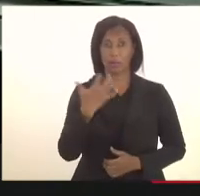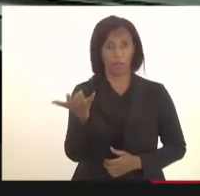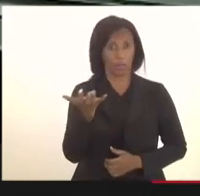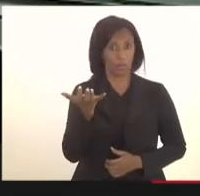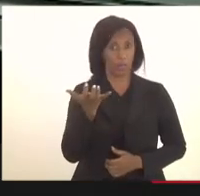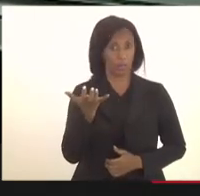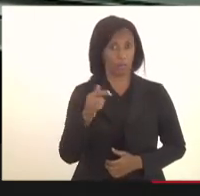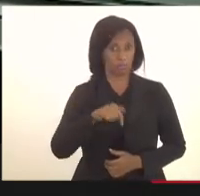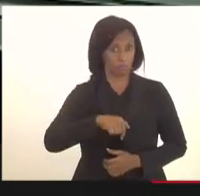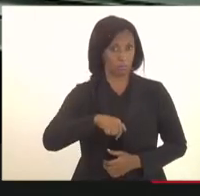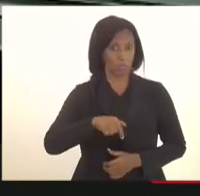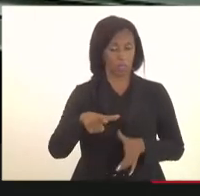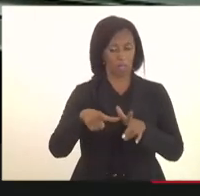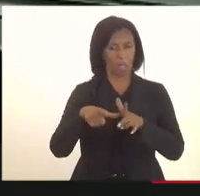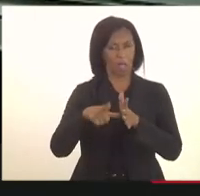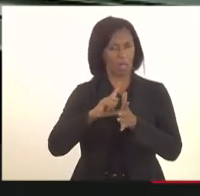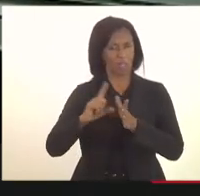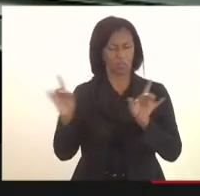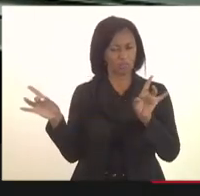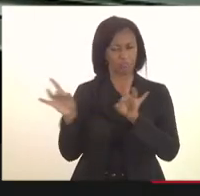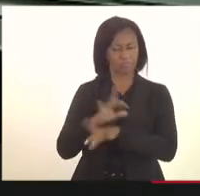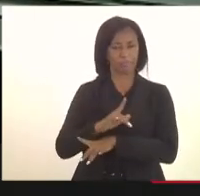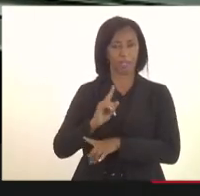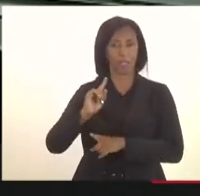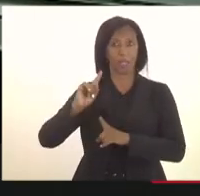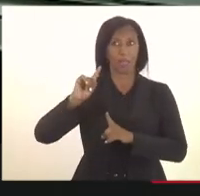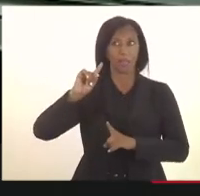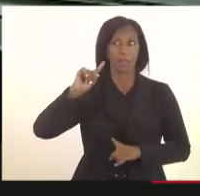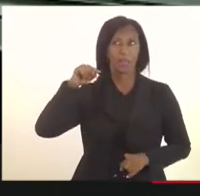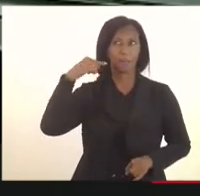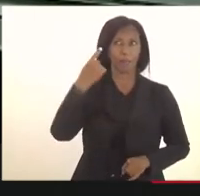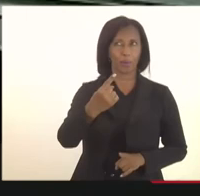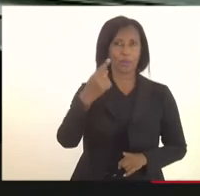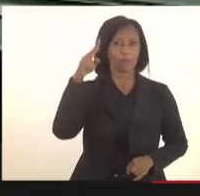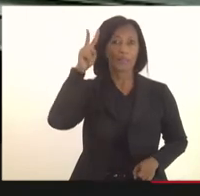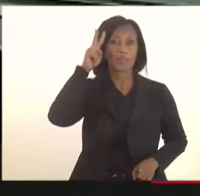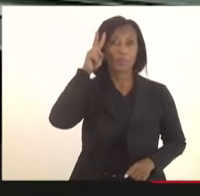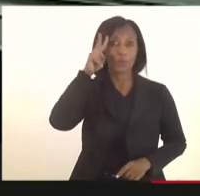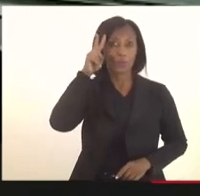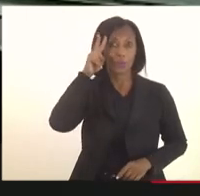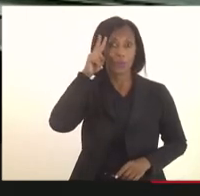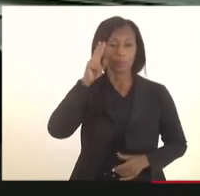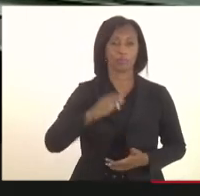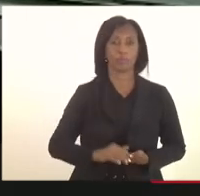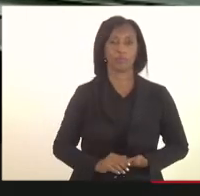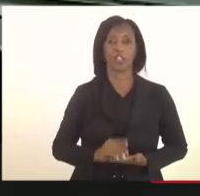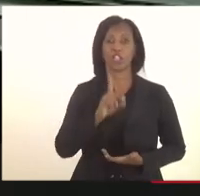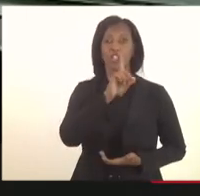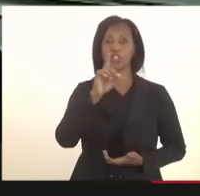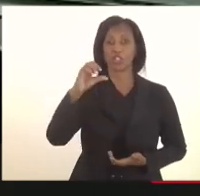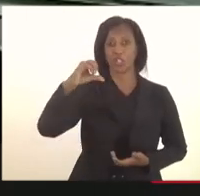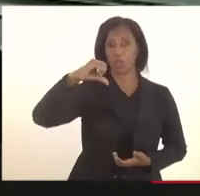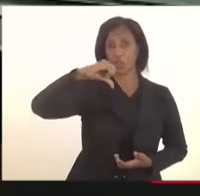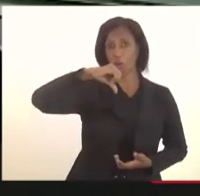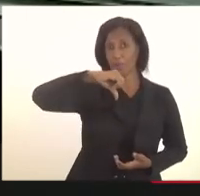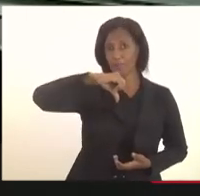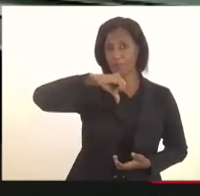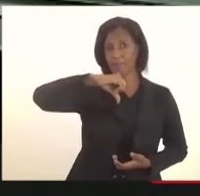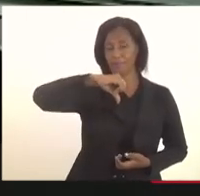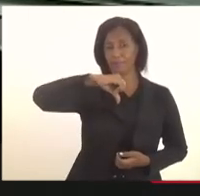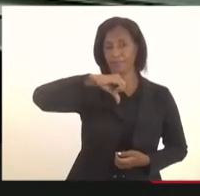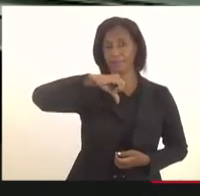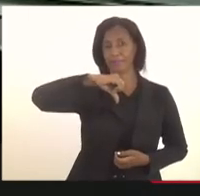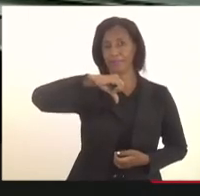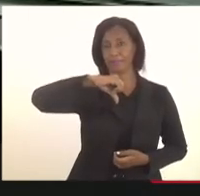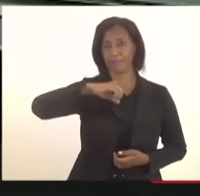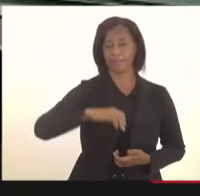encerrar, dizer o seguinte. Na próxima segunda-feira, dia 9,